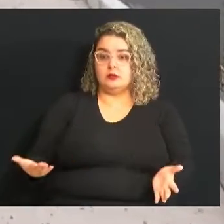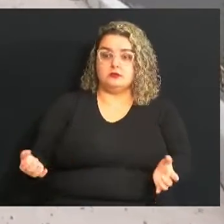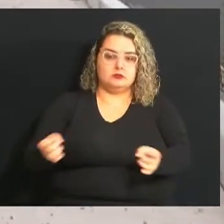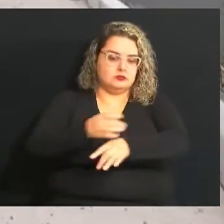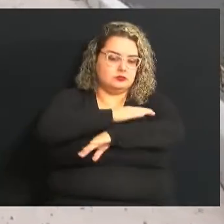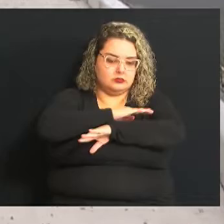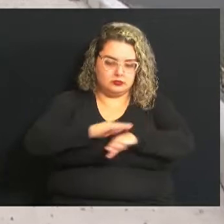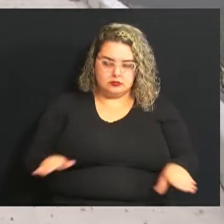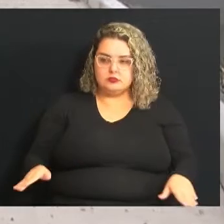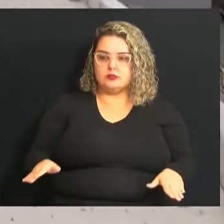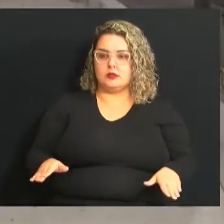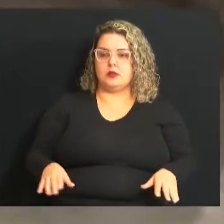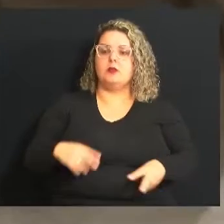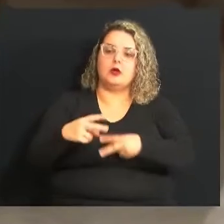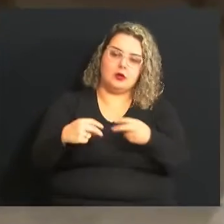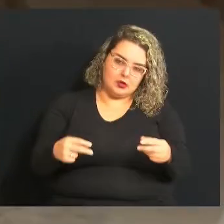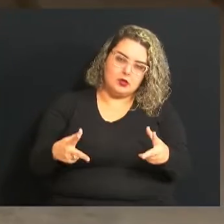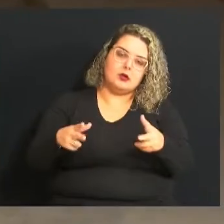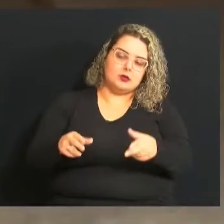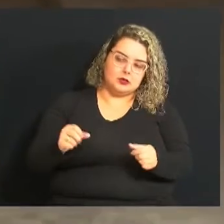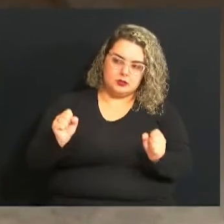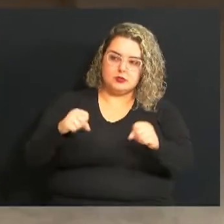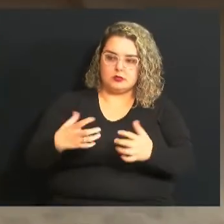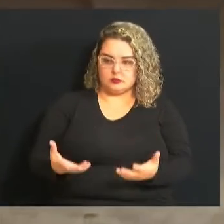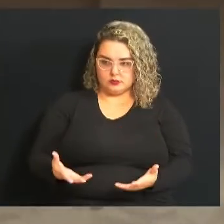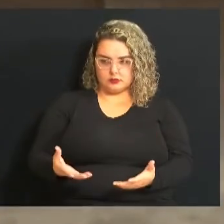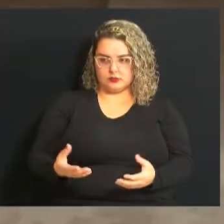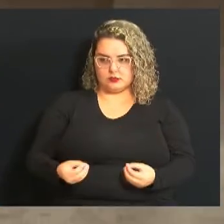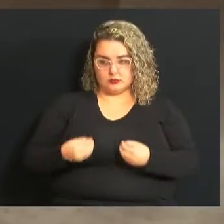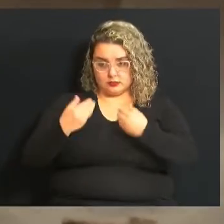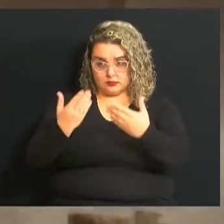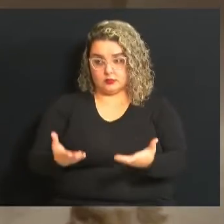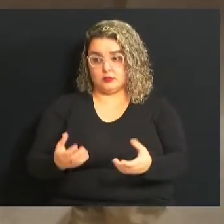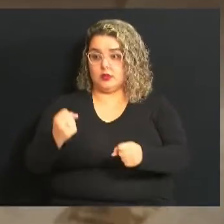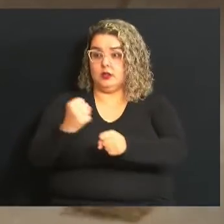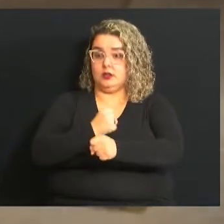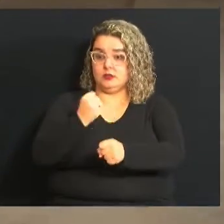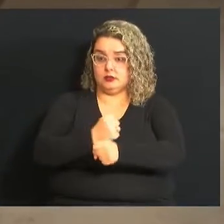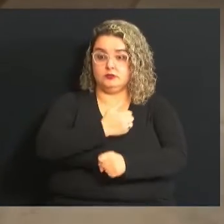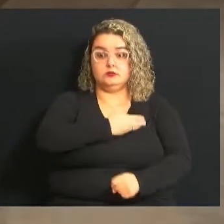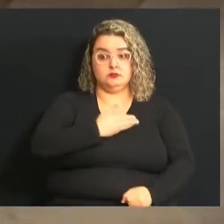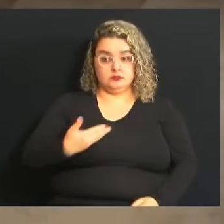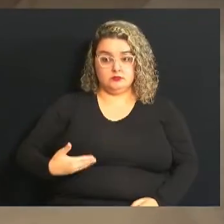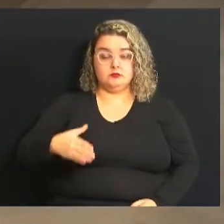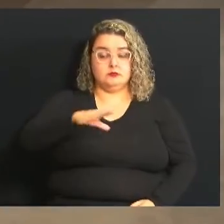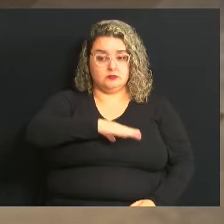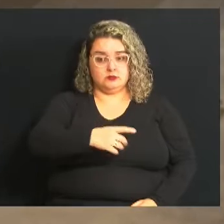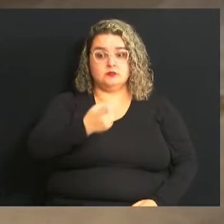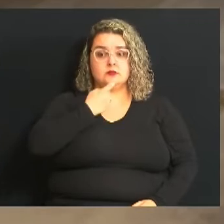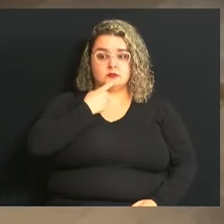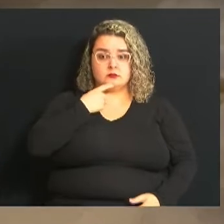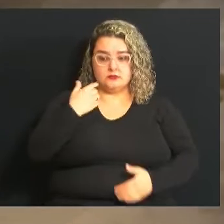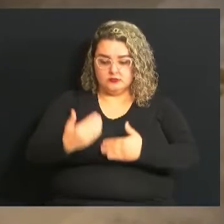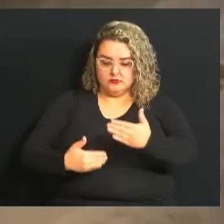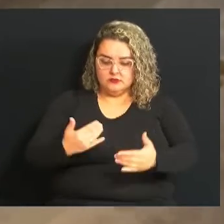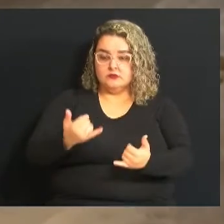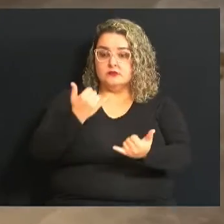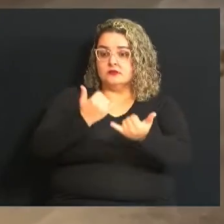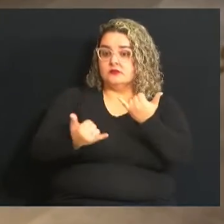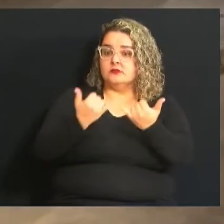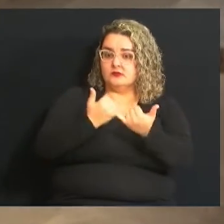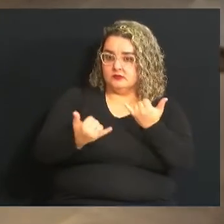O parlamentar lembra que serão passíveis de entrega as obras públicas municipais cujas etapas parciais tenham